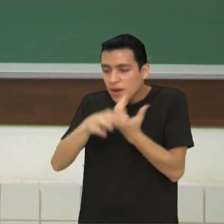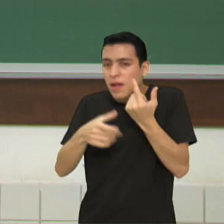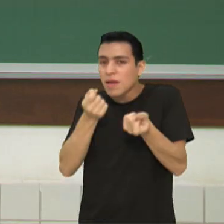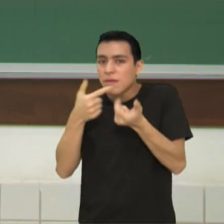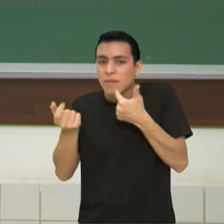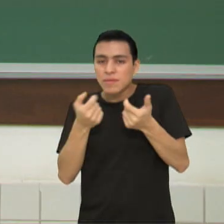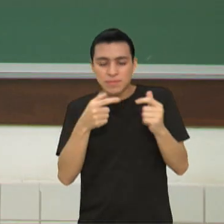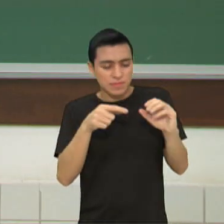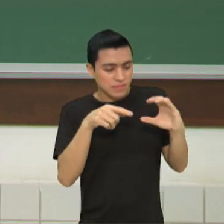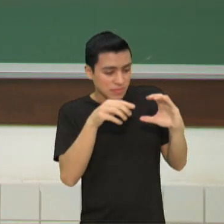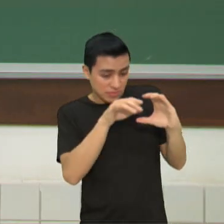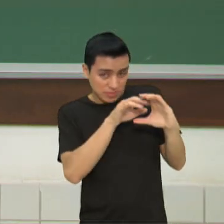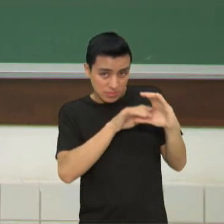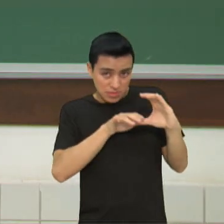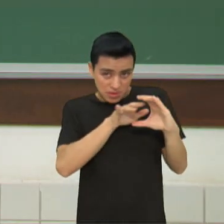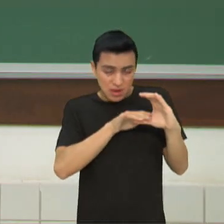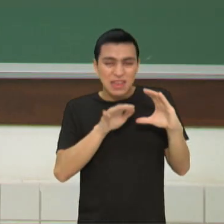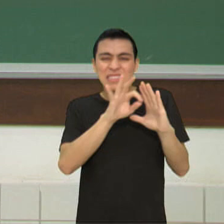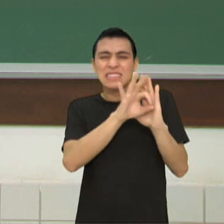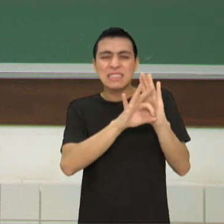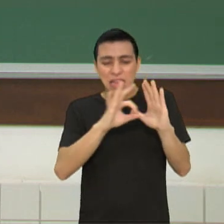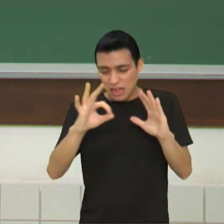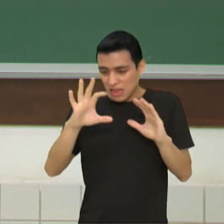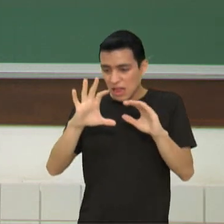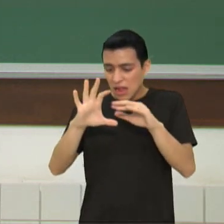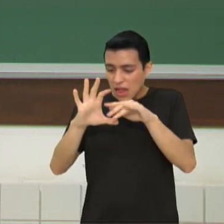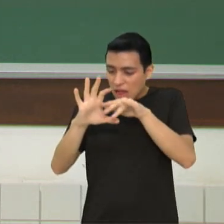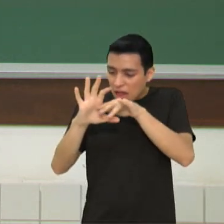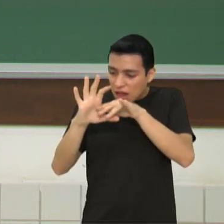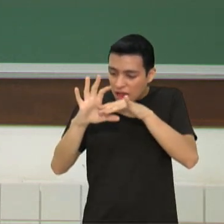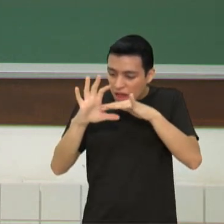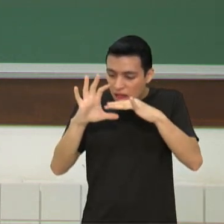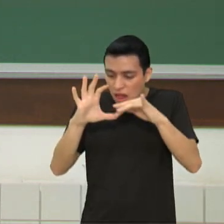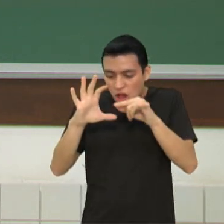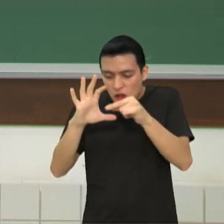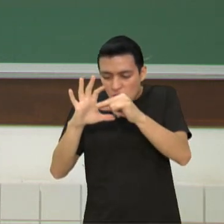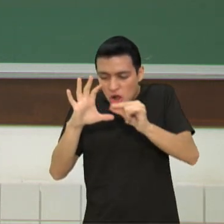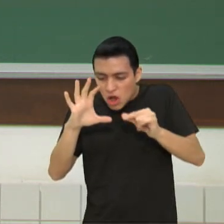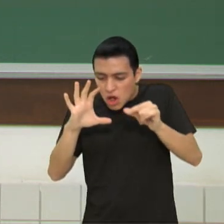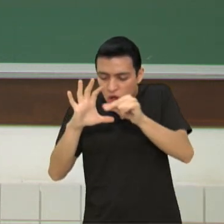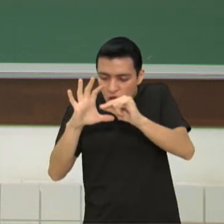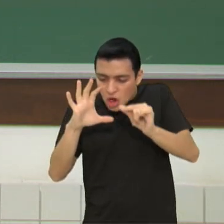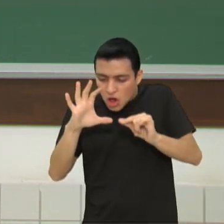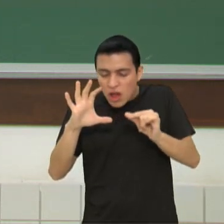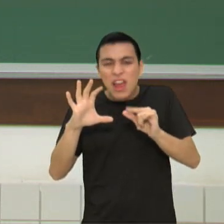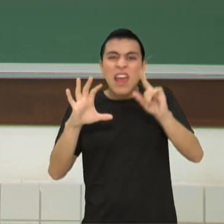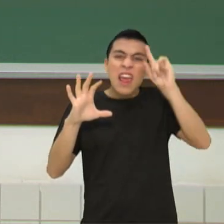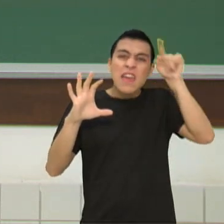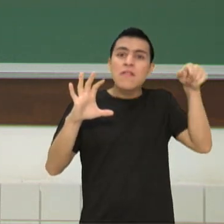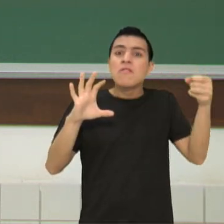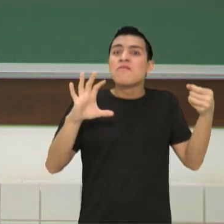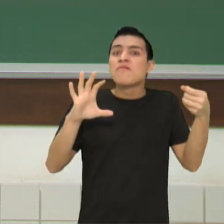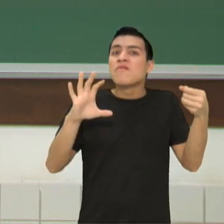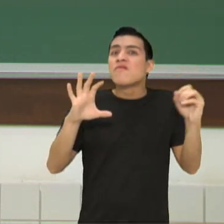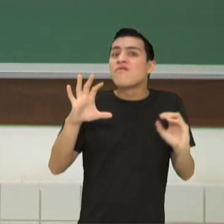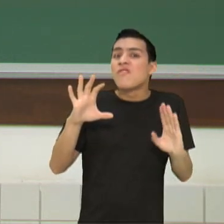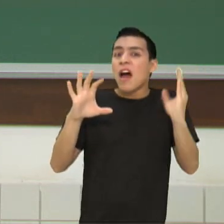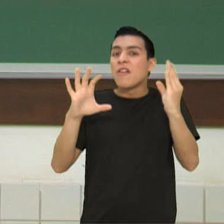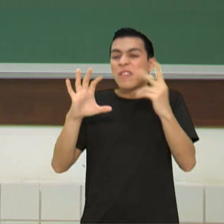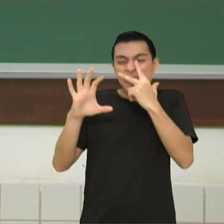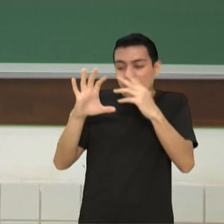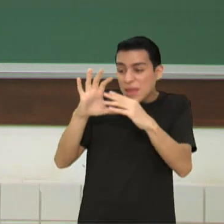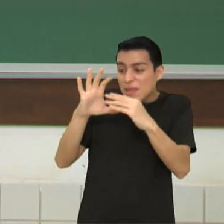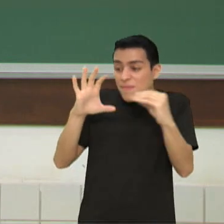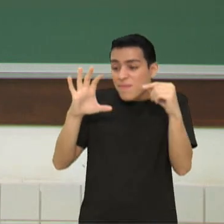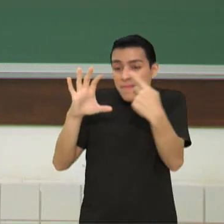de Golgi é uma estrutura interna da célula e o cara inventou um artificial, ou seja, ele inventou algo que imita o que uma